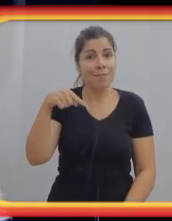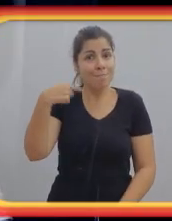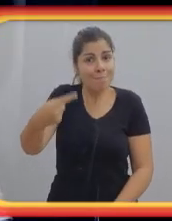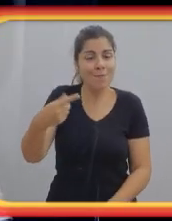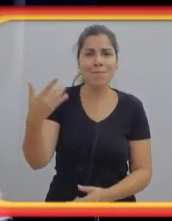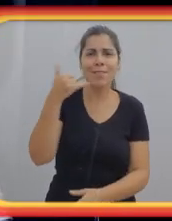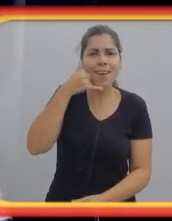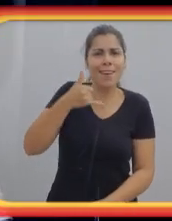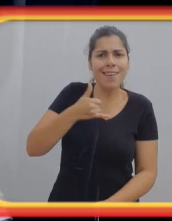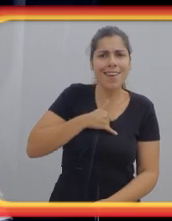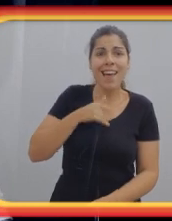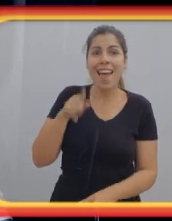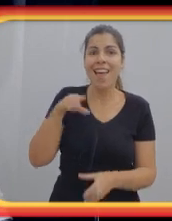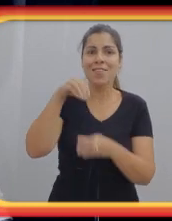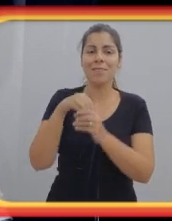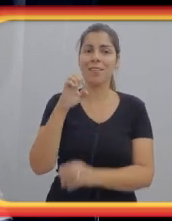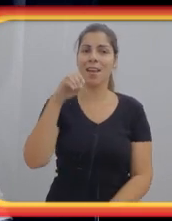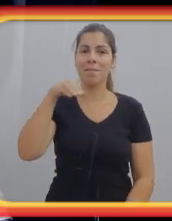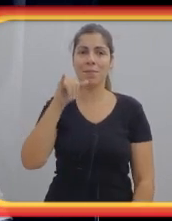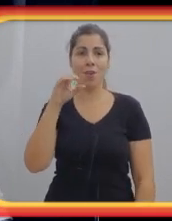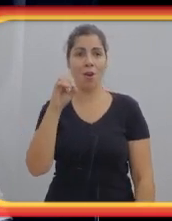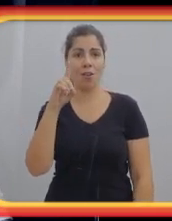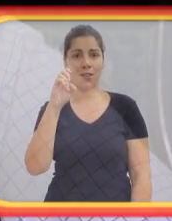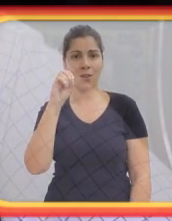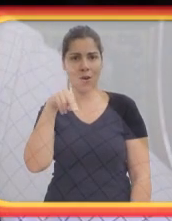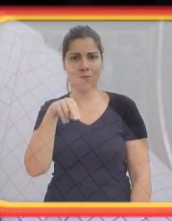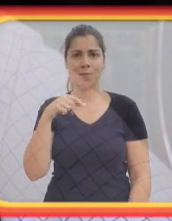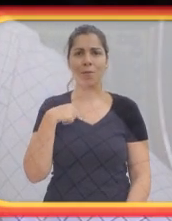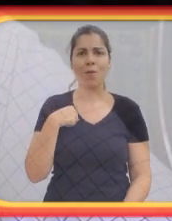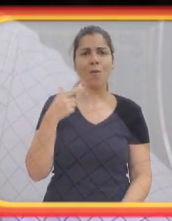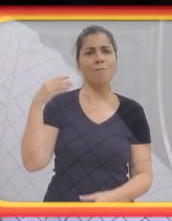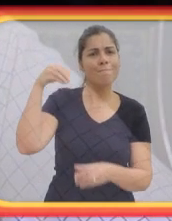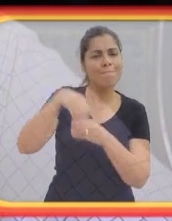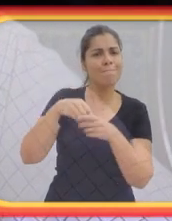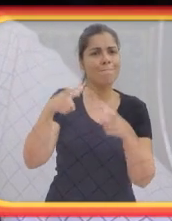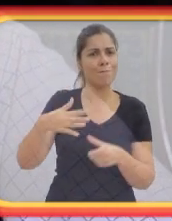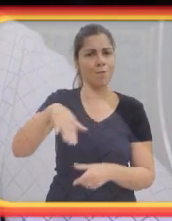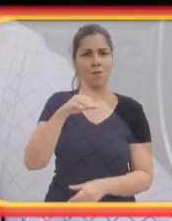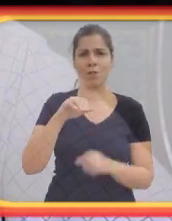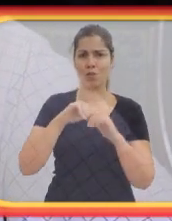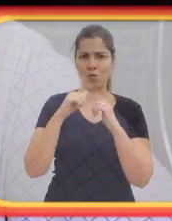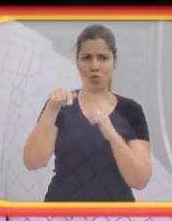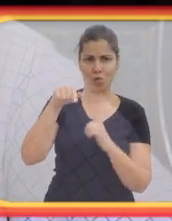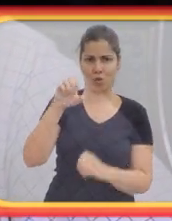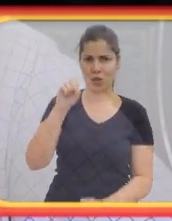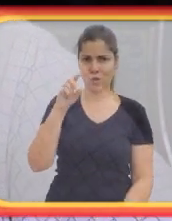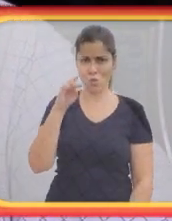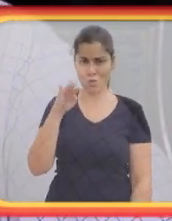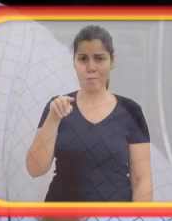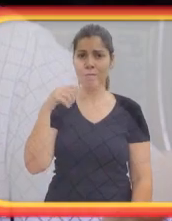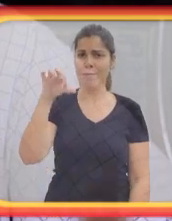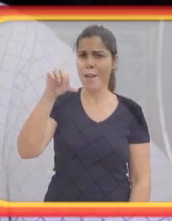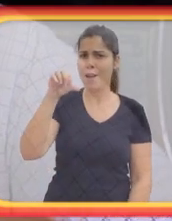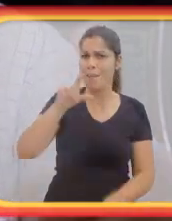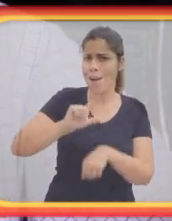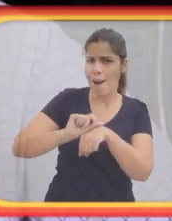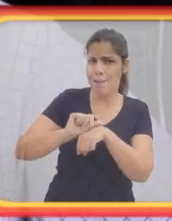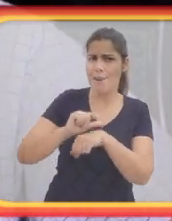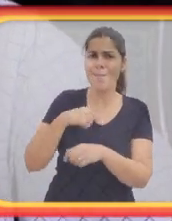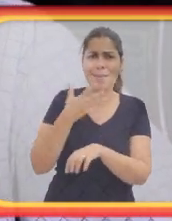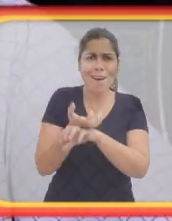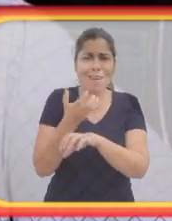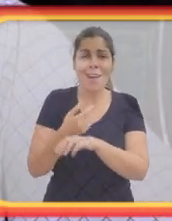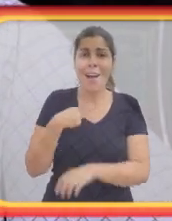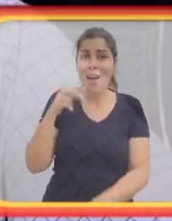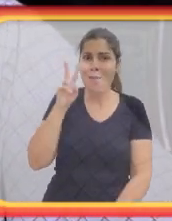ligaram, que era da EMAI Odeon, para mim comparecer ao estúdio às 9 horas para gravar. Poxa, cheguei